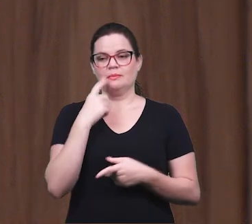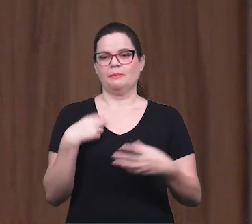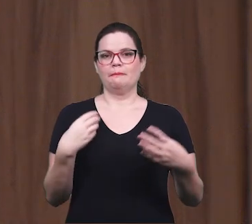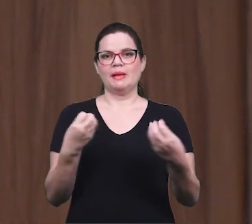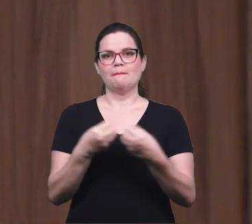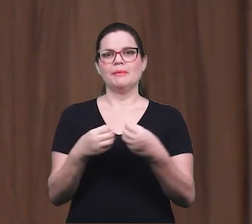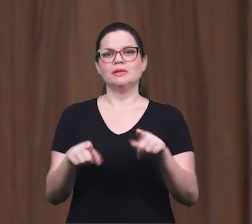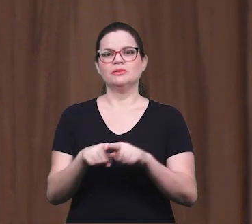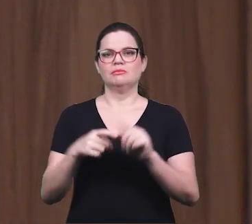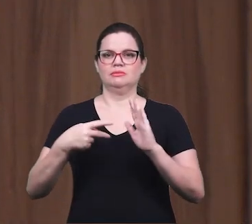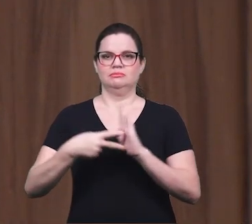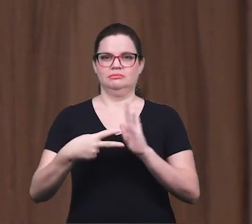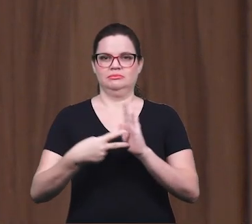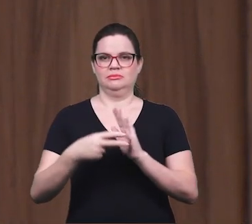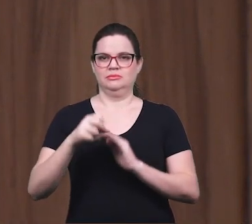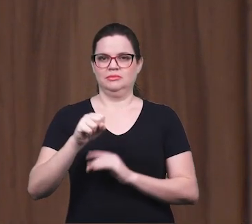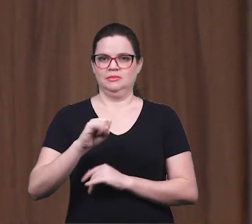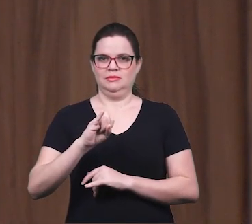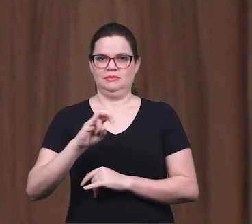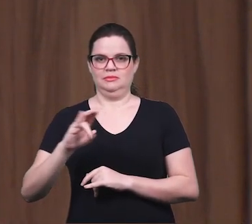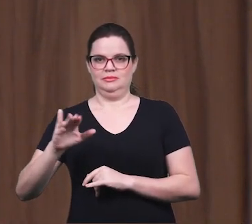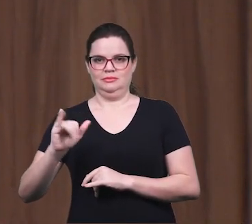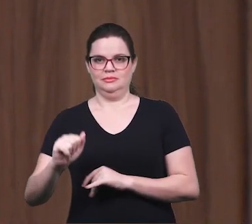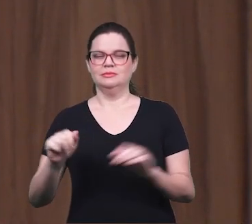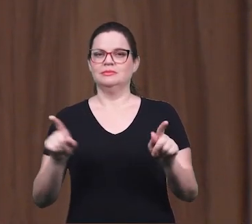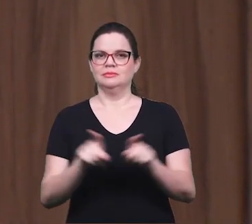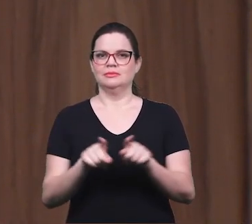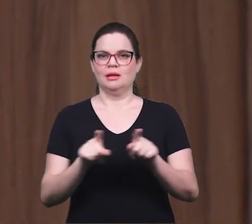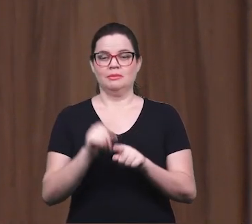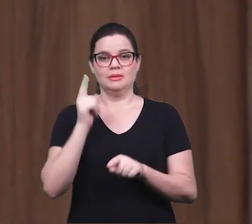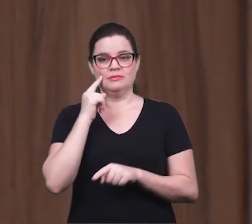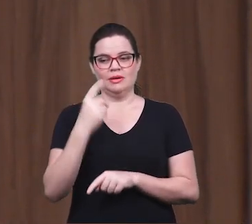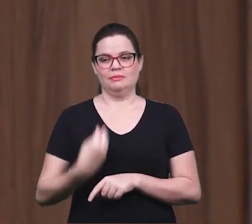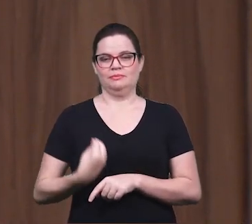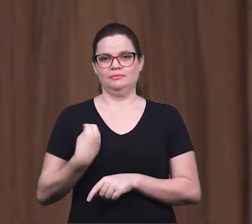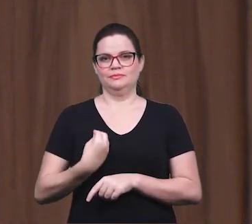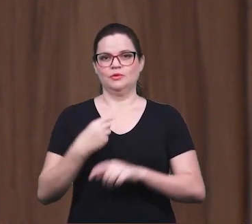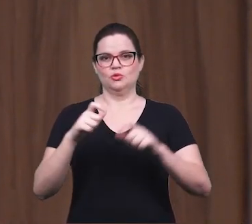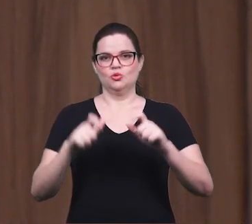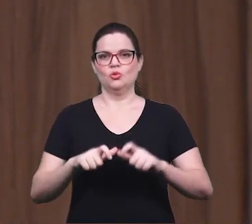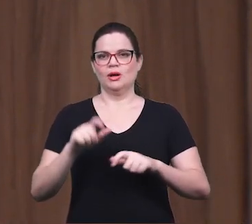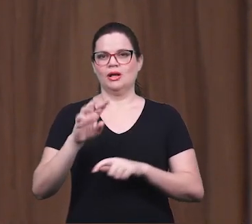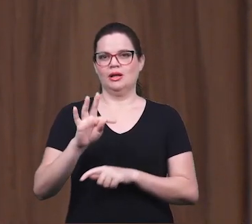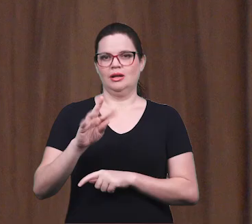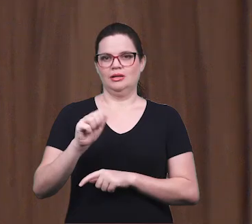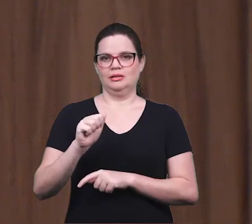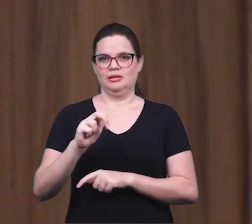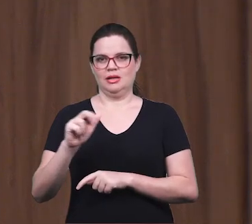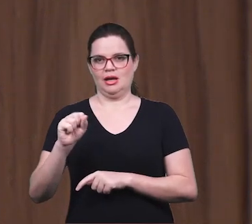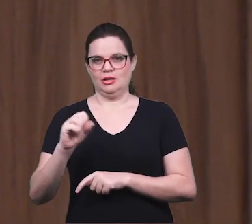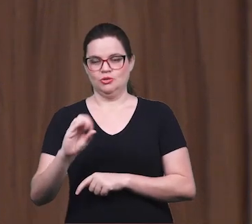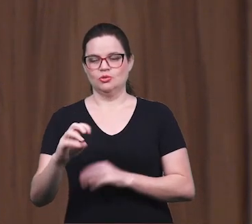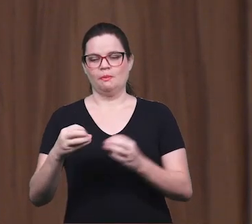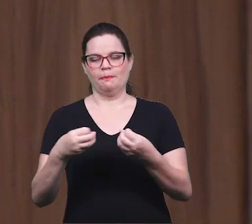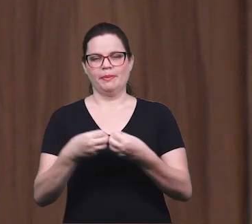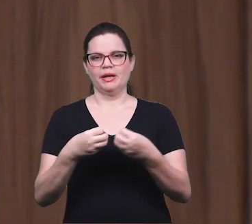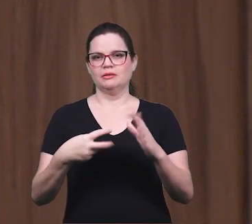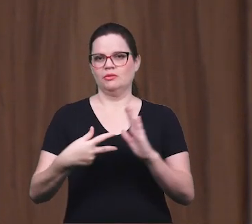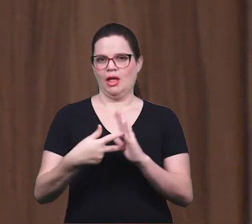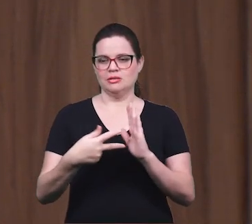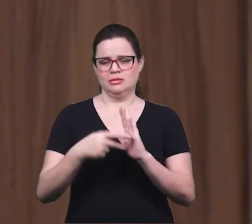Passava até pelo local de onde Paulo vivia, né? Em Tarso, né? Até chegar à Síria.